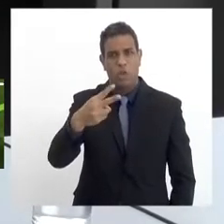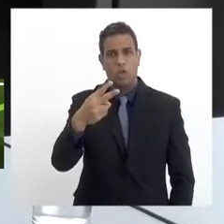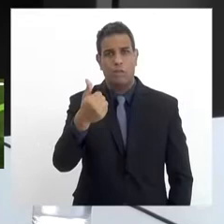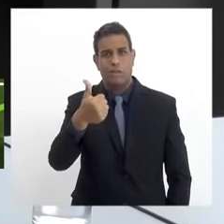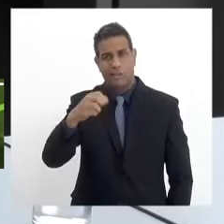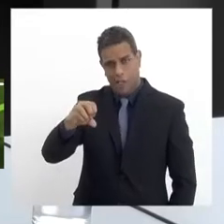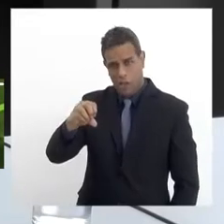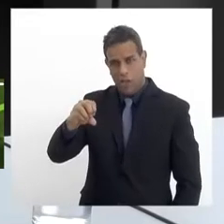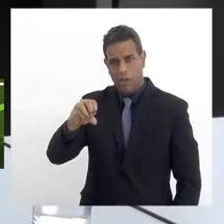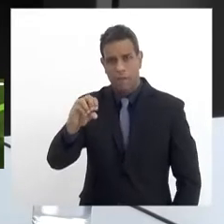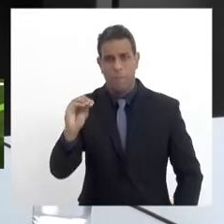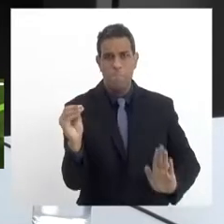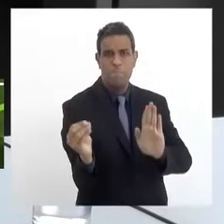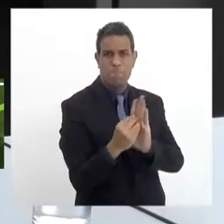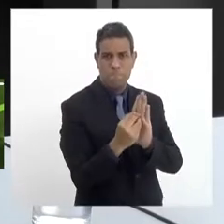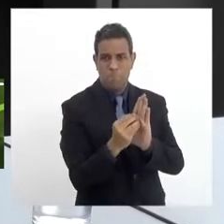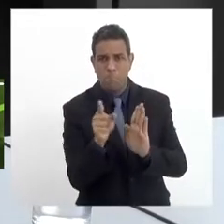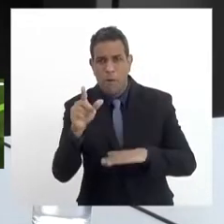629/19.